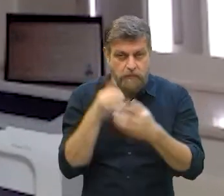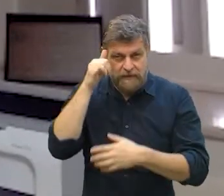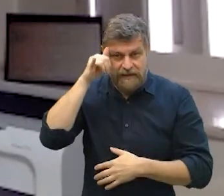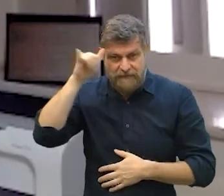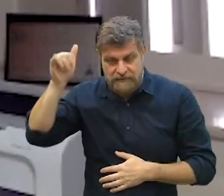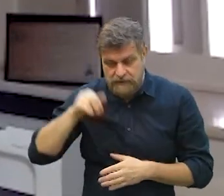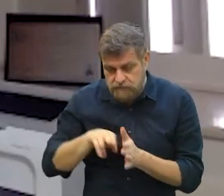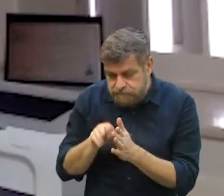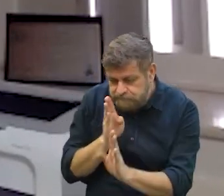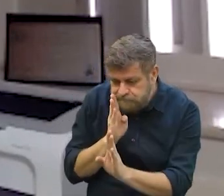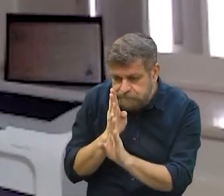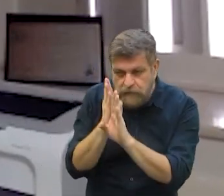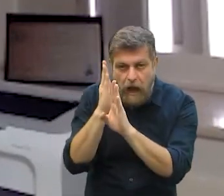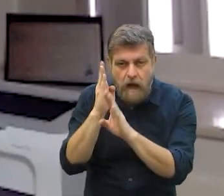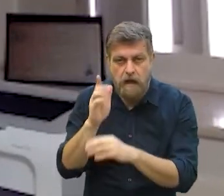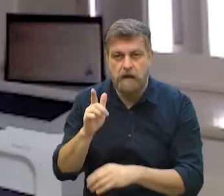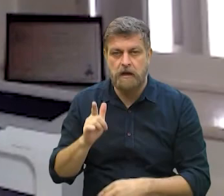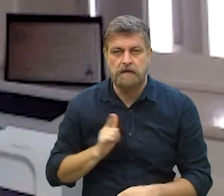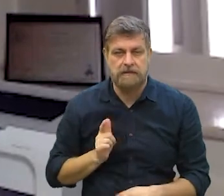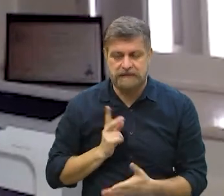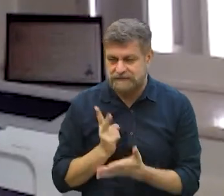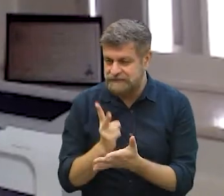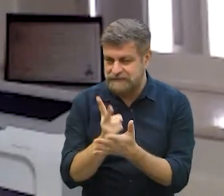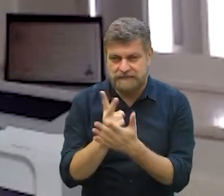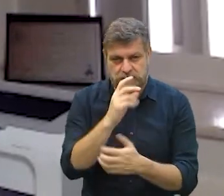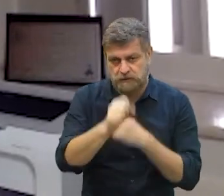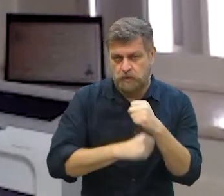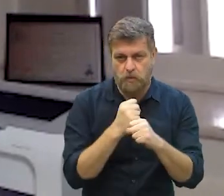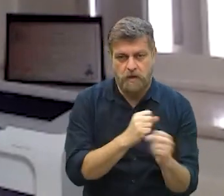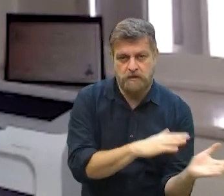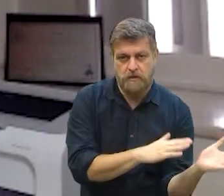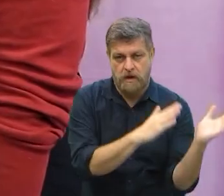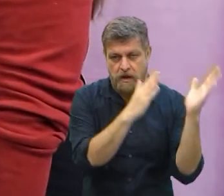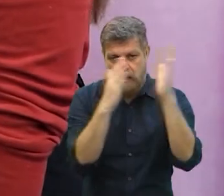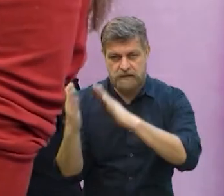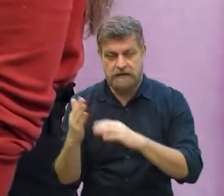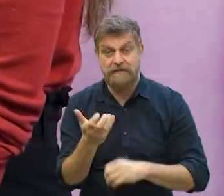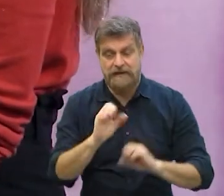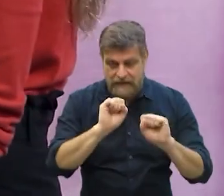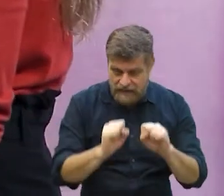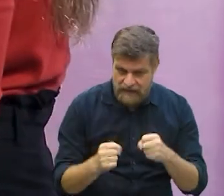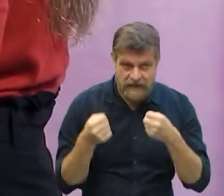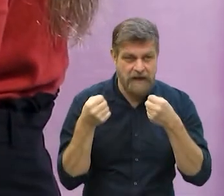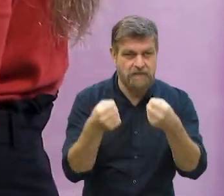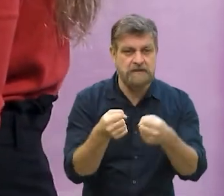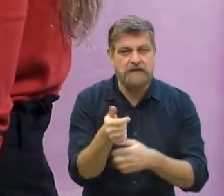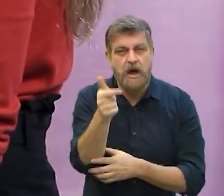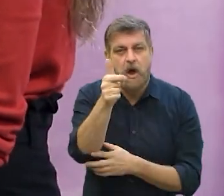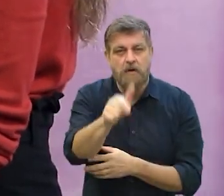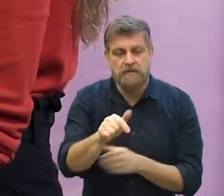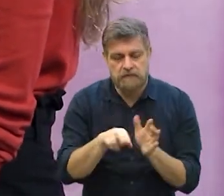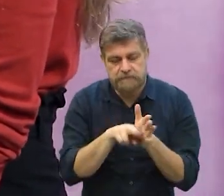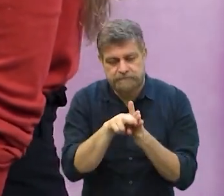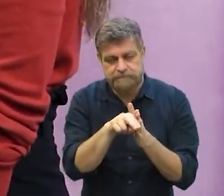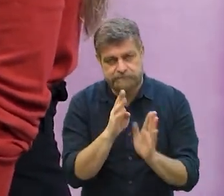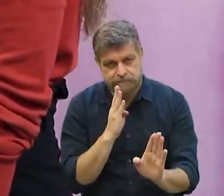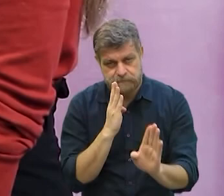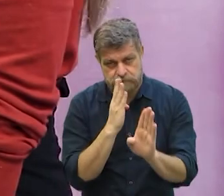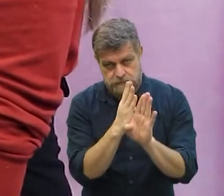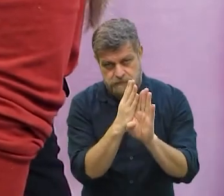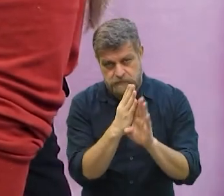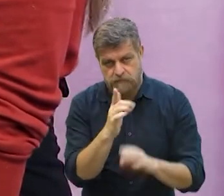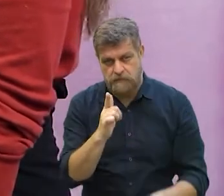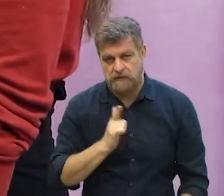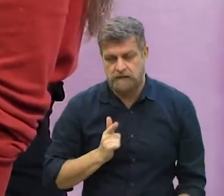as prevenções, as detecções precoces, isso é realizado o ano inteiro. E reforçar mais uma vez, né, que o